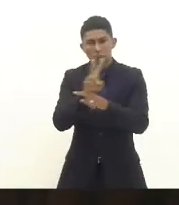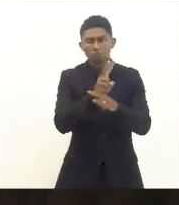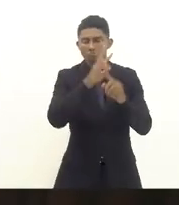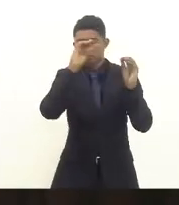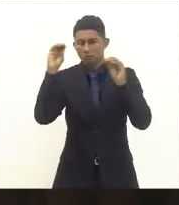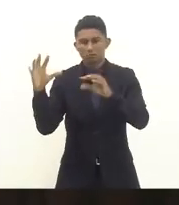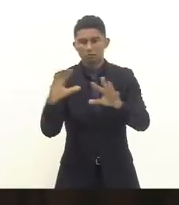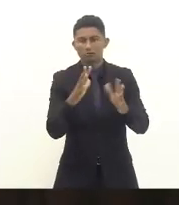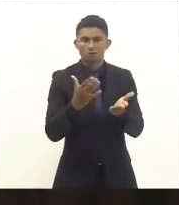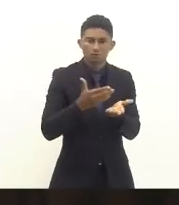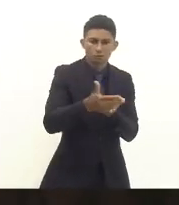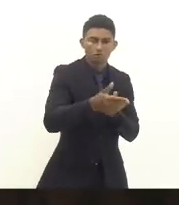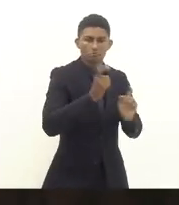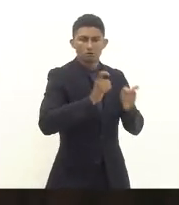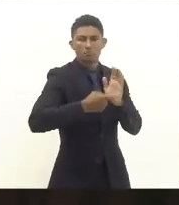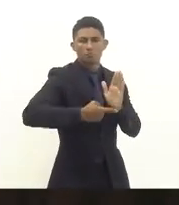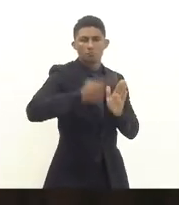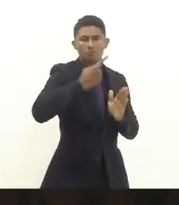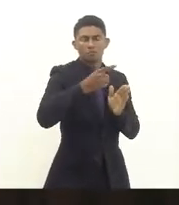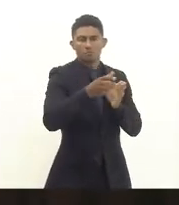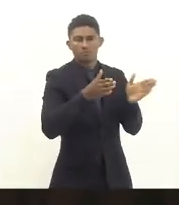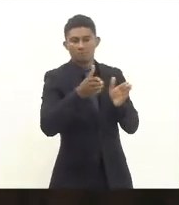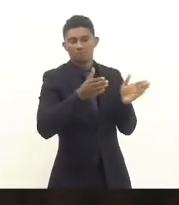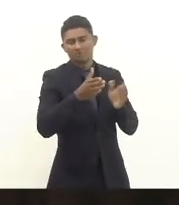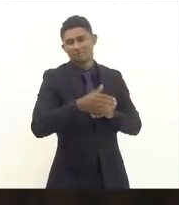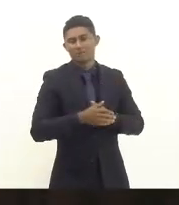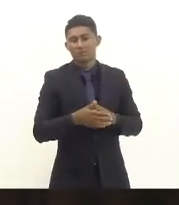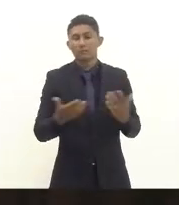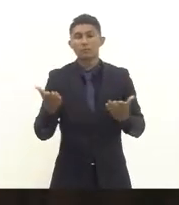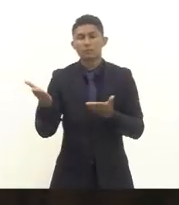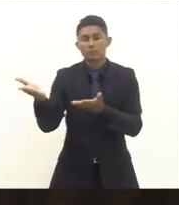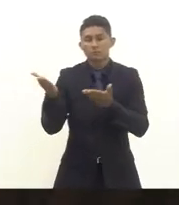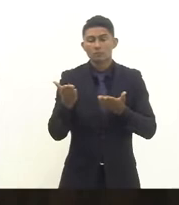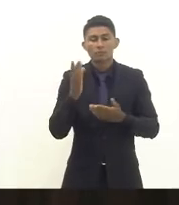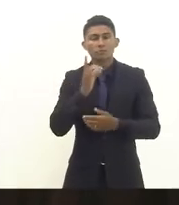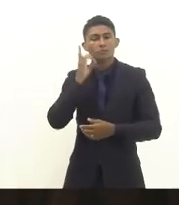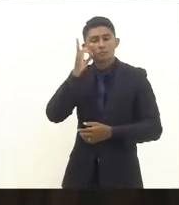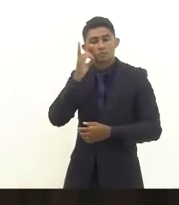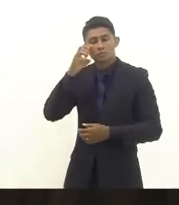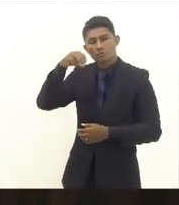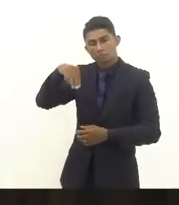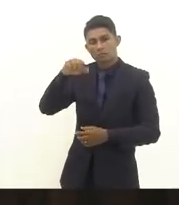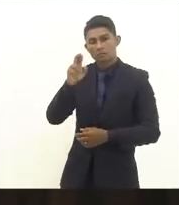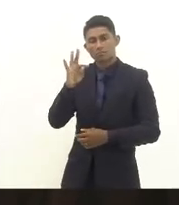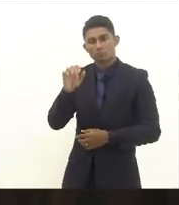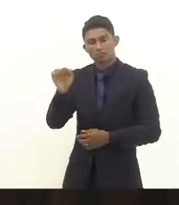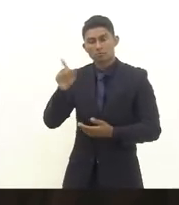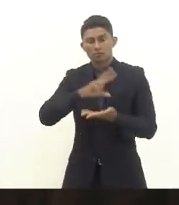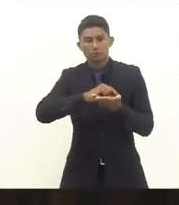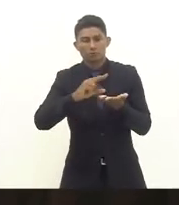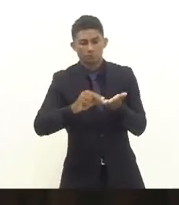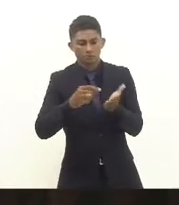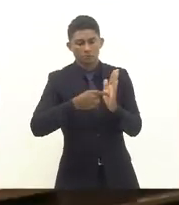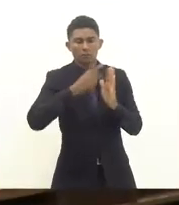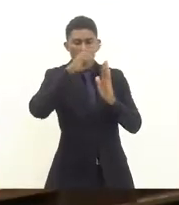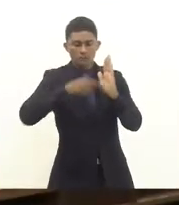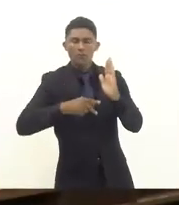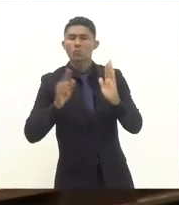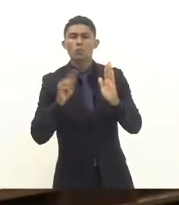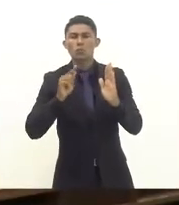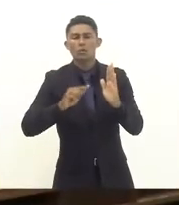está aberta a primeira sessão extraordinária do dia presidência convida a deputada Martha Rocha fazer a leitura da ata da sessão